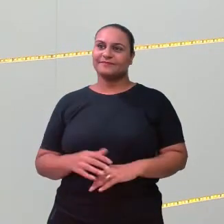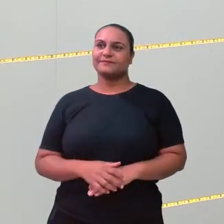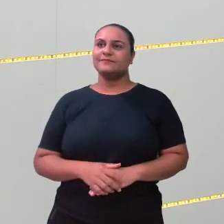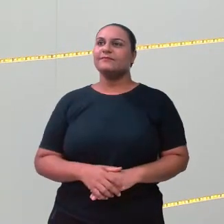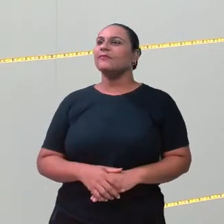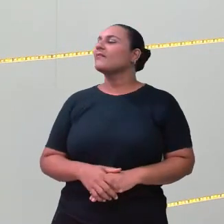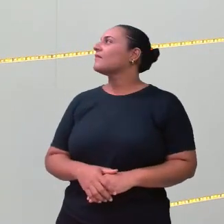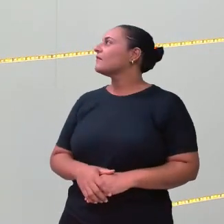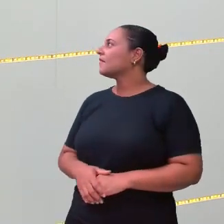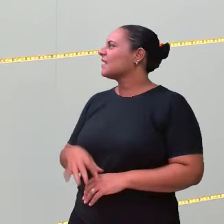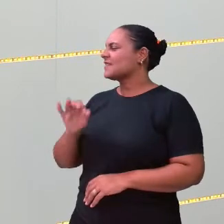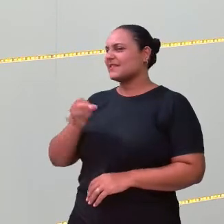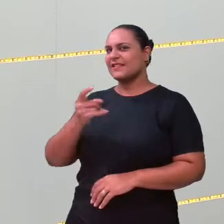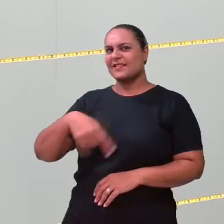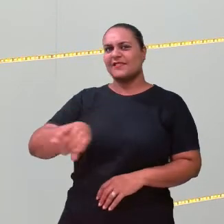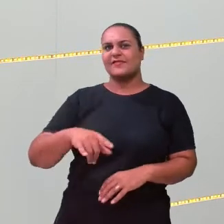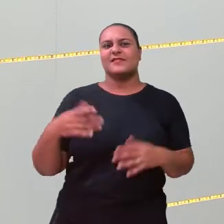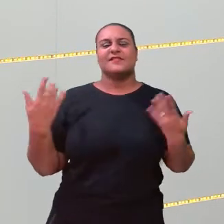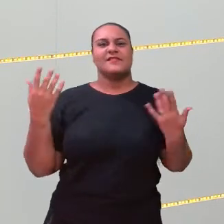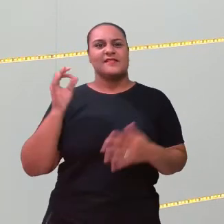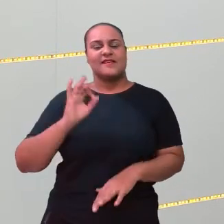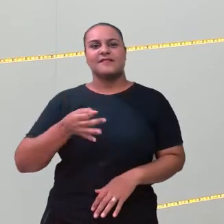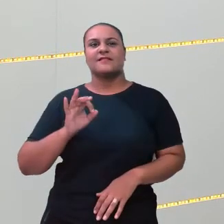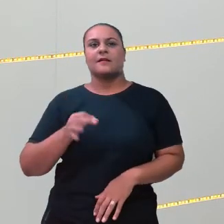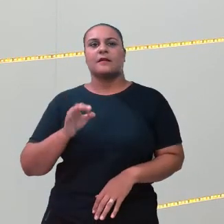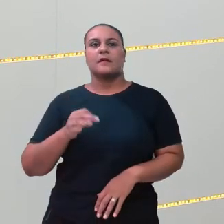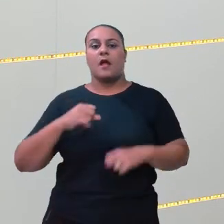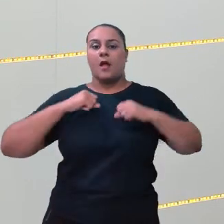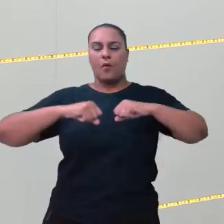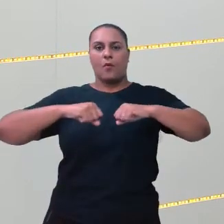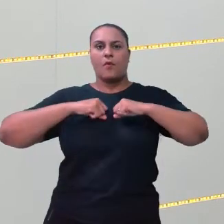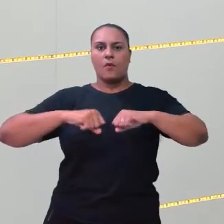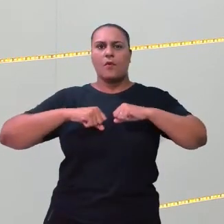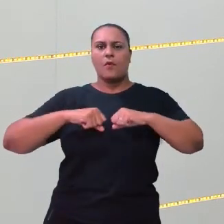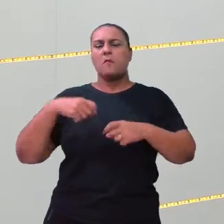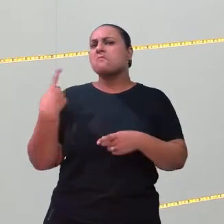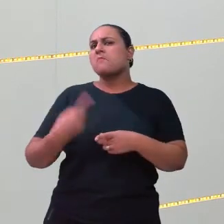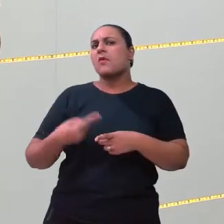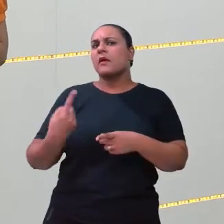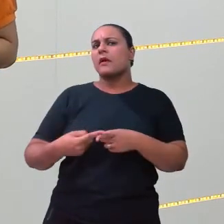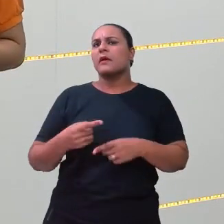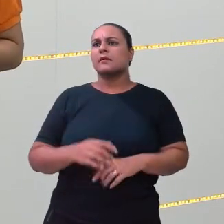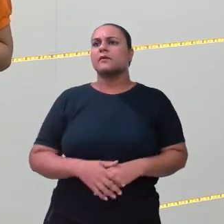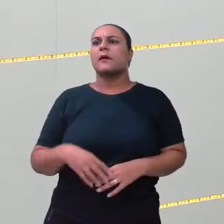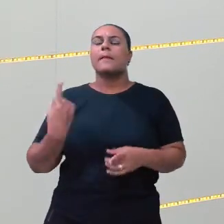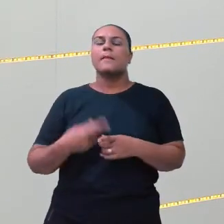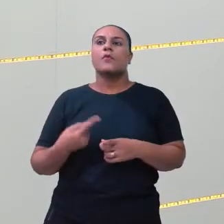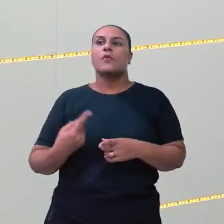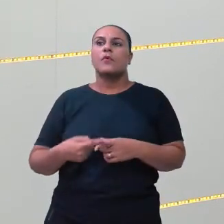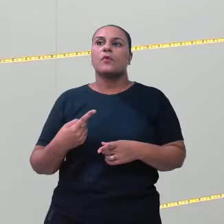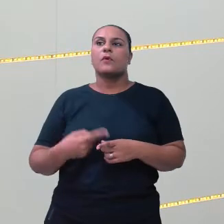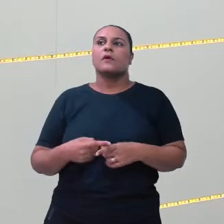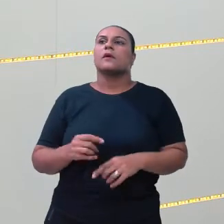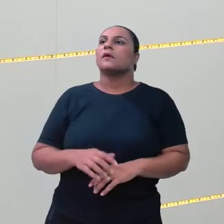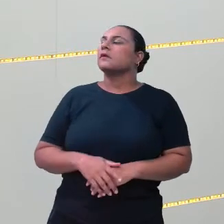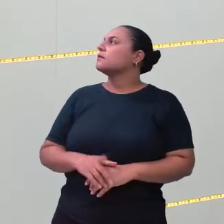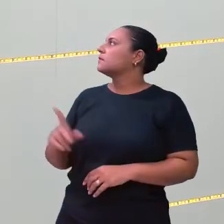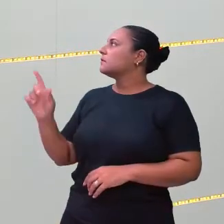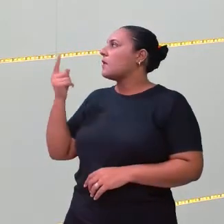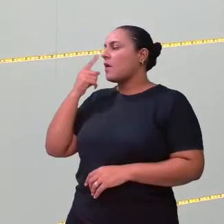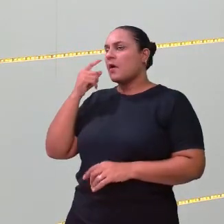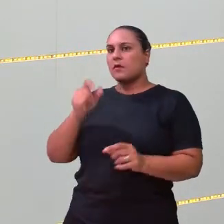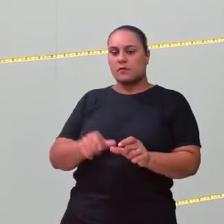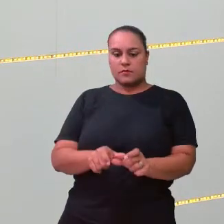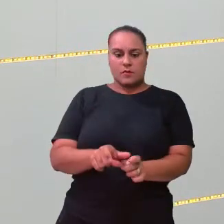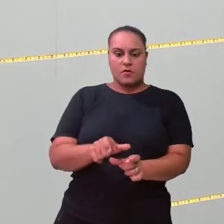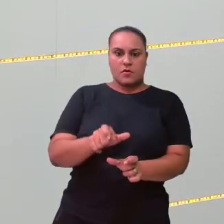tenho certeza que vocês acertaram. A corrida. E por quê? Porque o gráfico está mostrando isso, ó. Observem